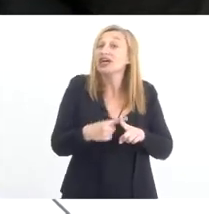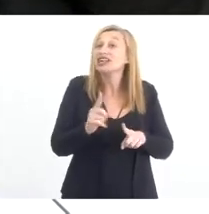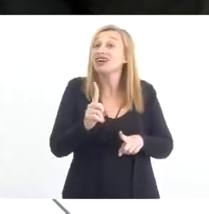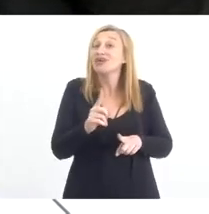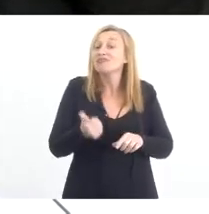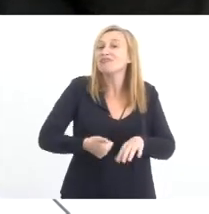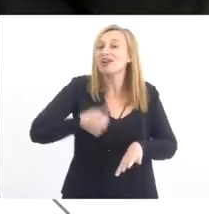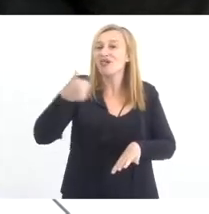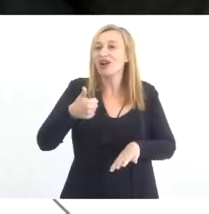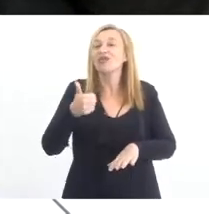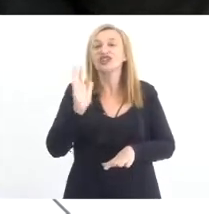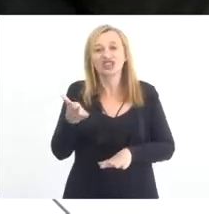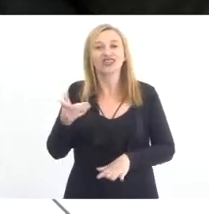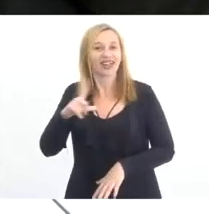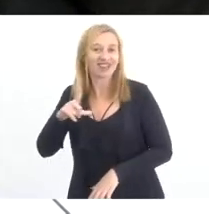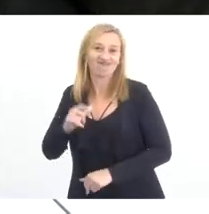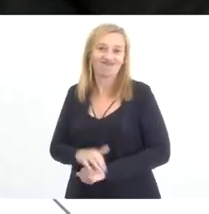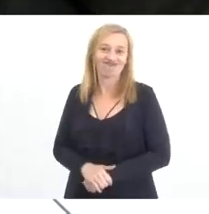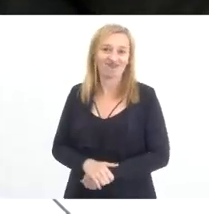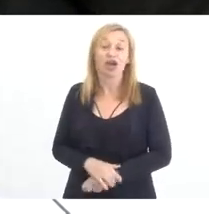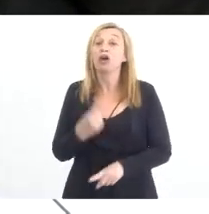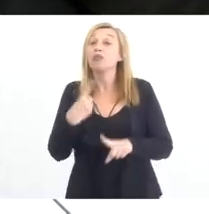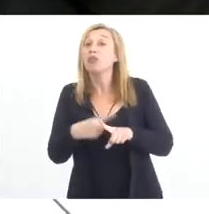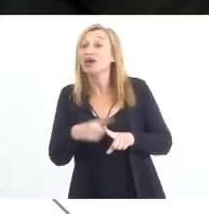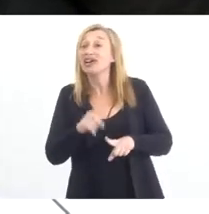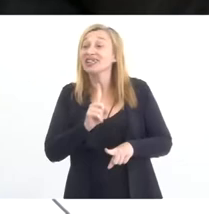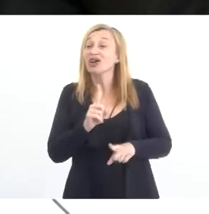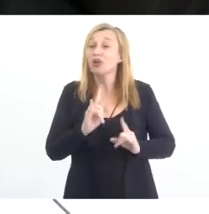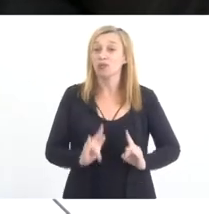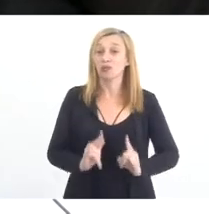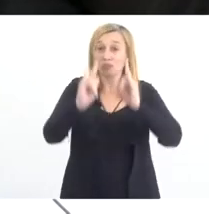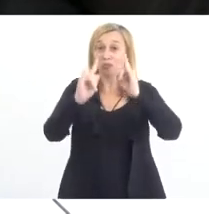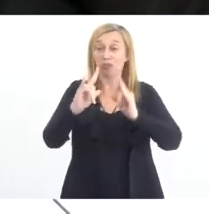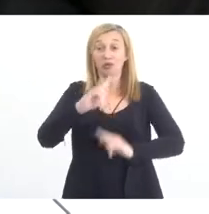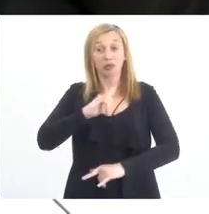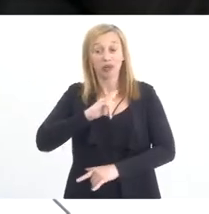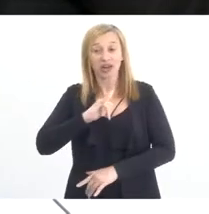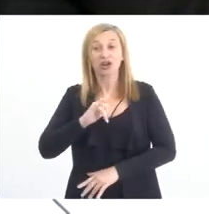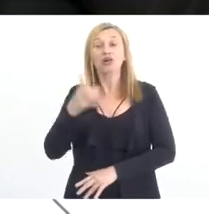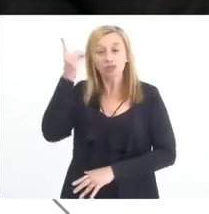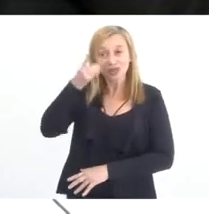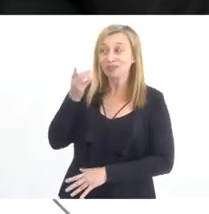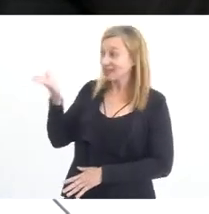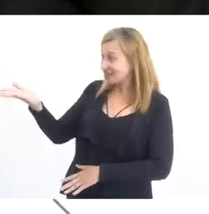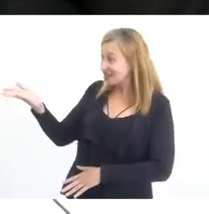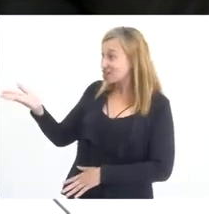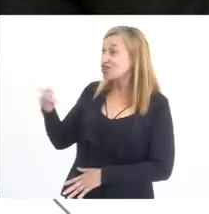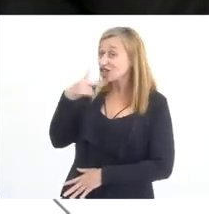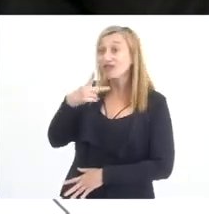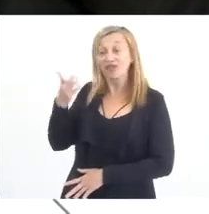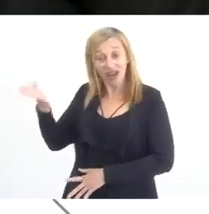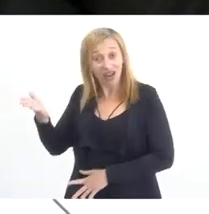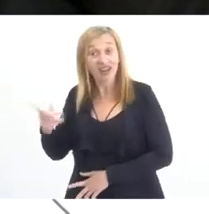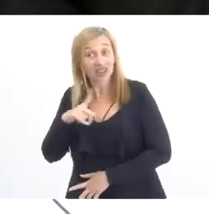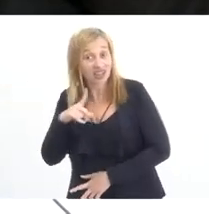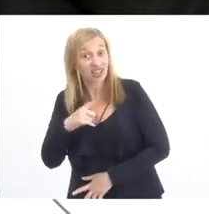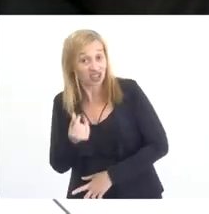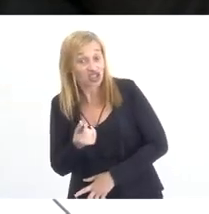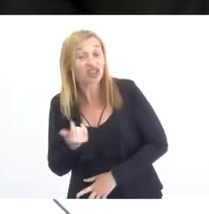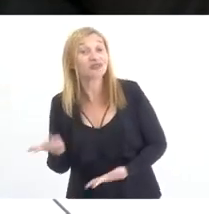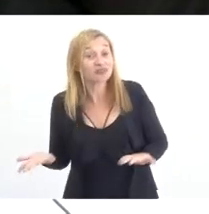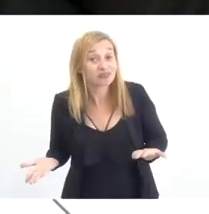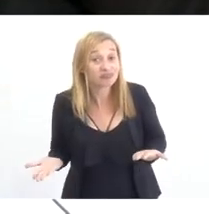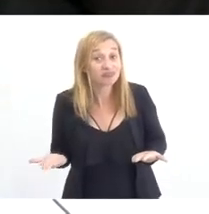melhorar o que já existe? Por que não o prédio próprio, como os deputados aqui já falaram que existe o dinheiro para